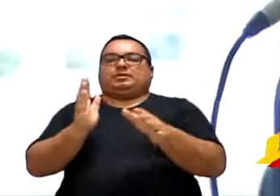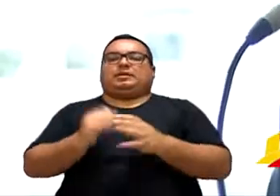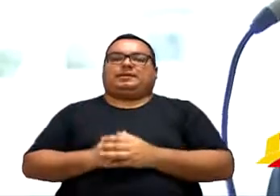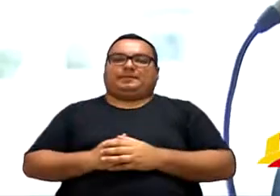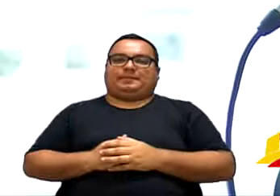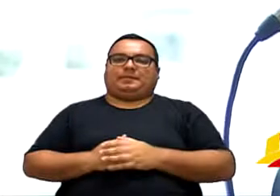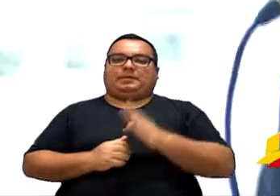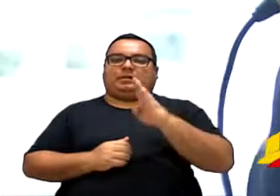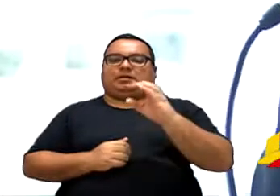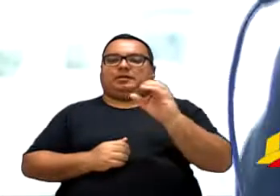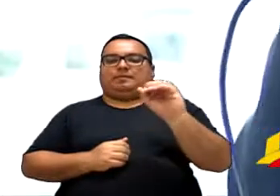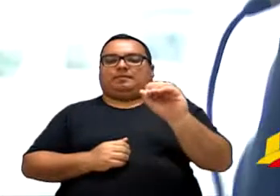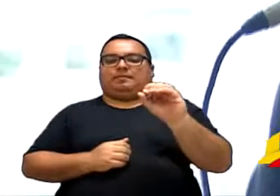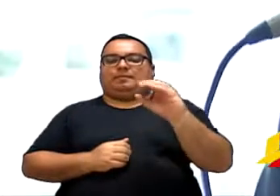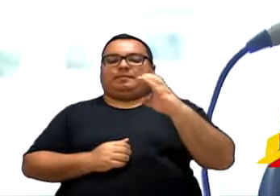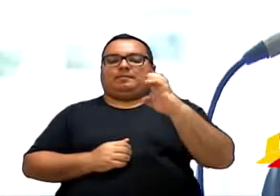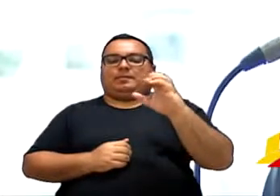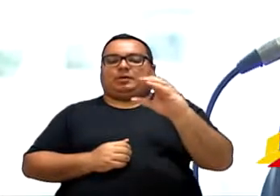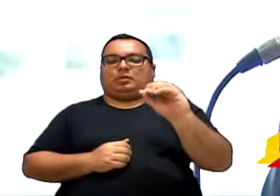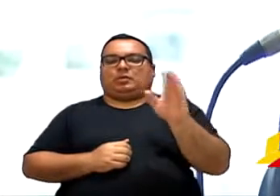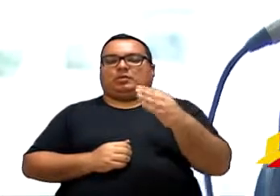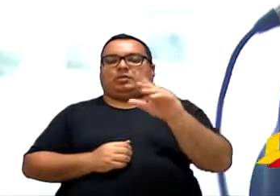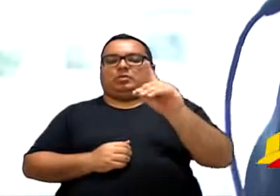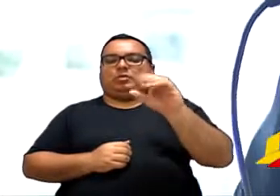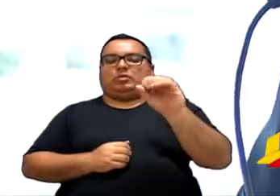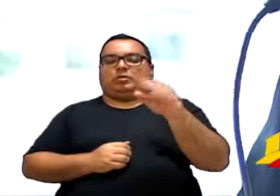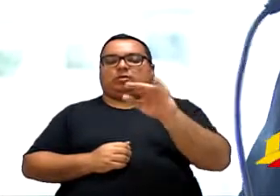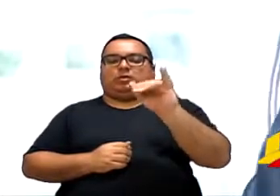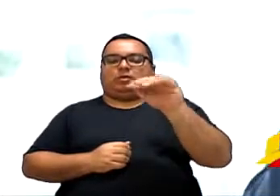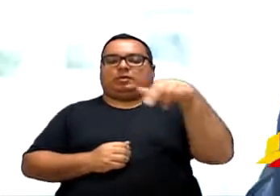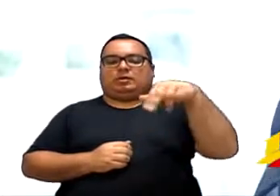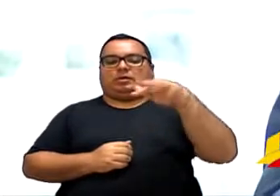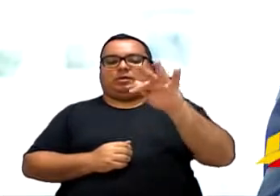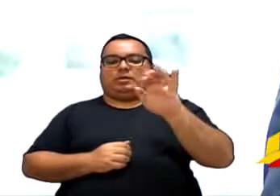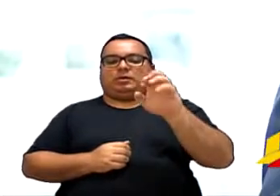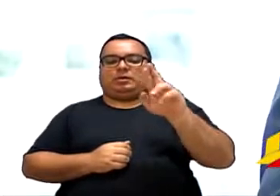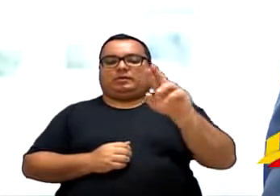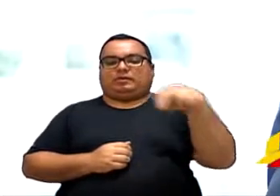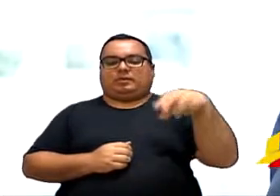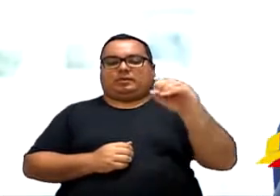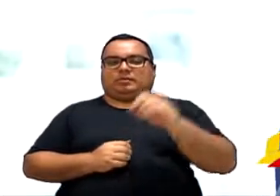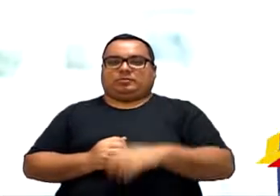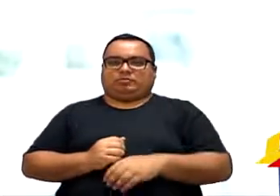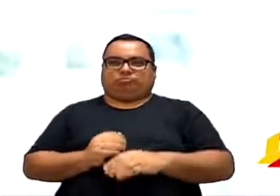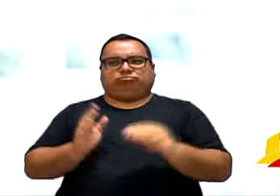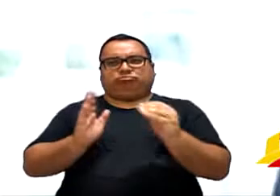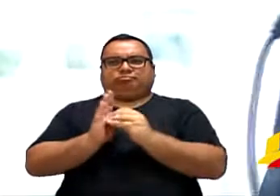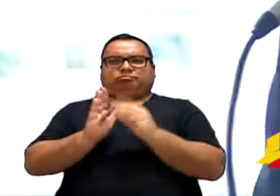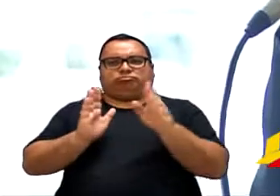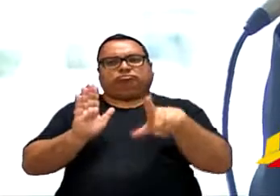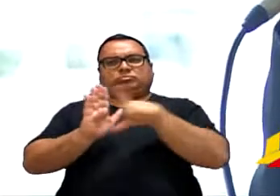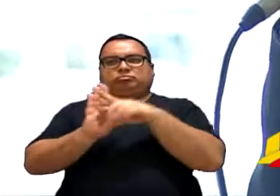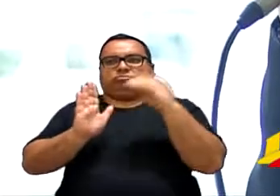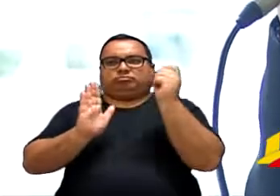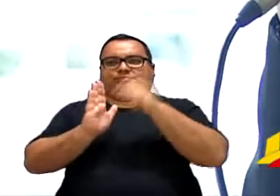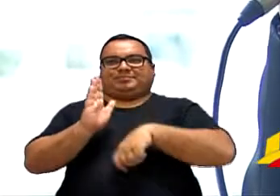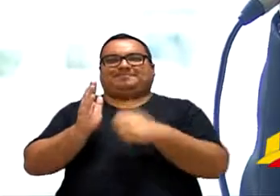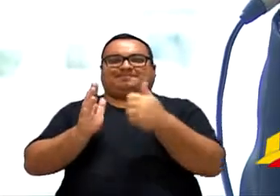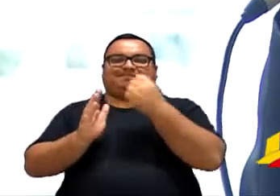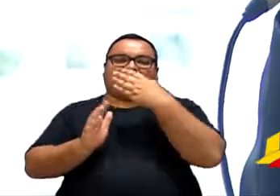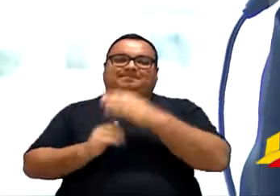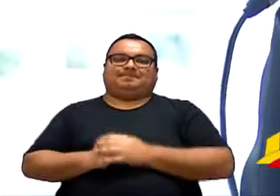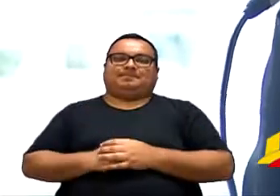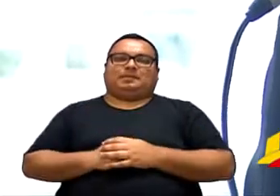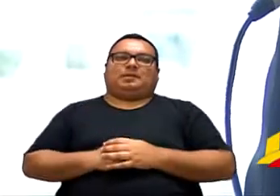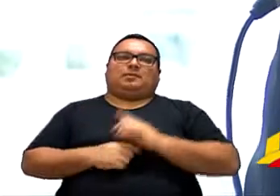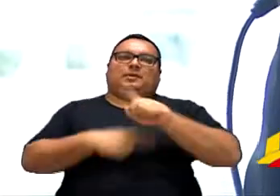já existe né Para que tenha aí uma um apoio e por na primeira a primeira parecer foi